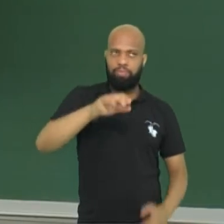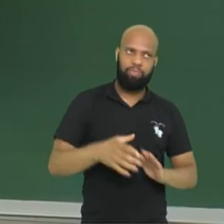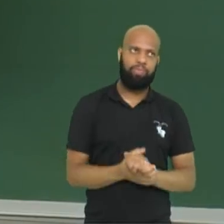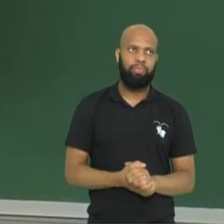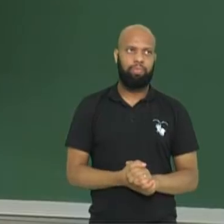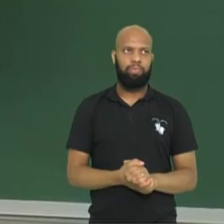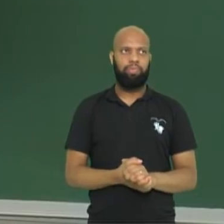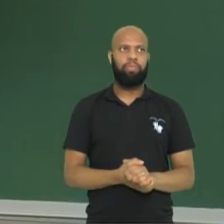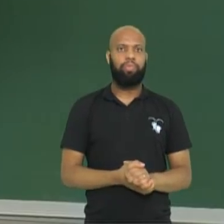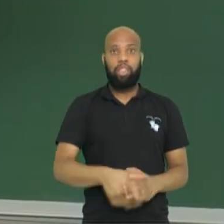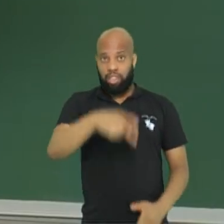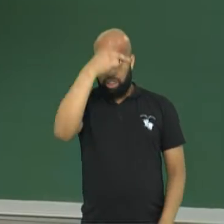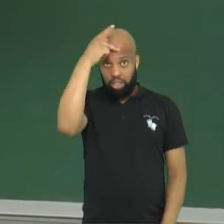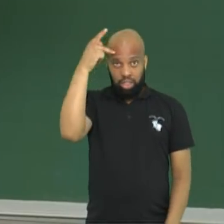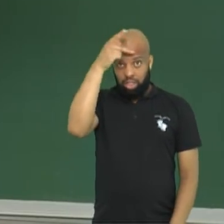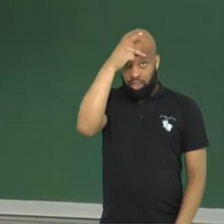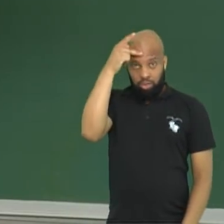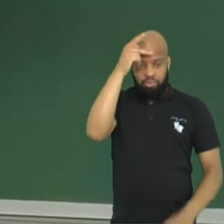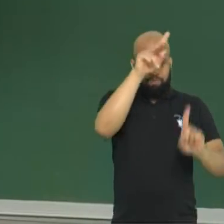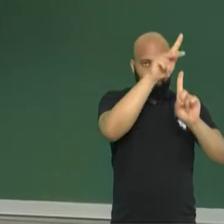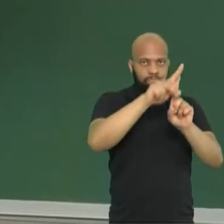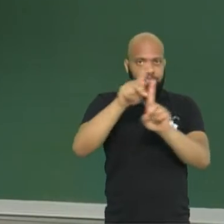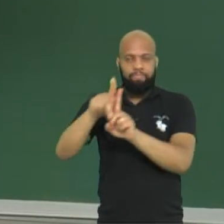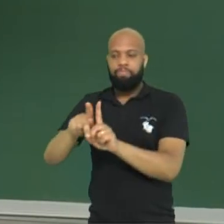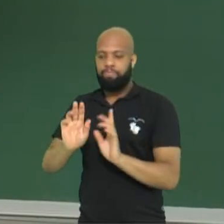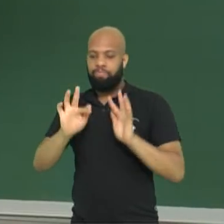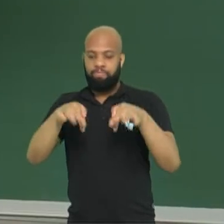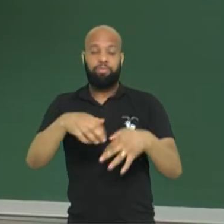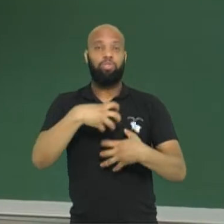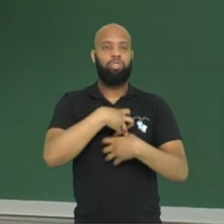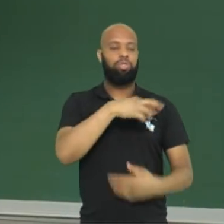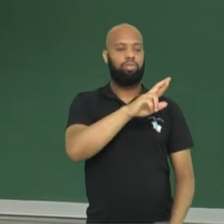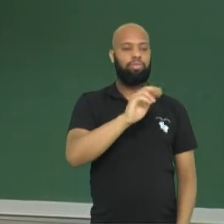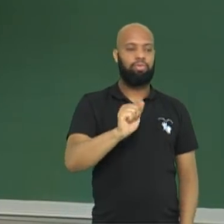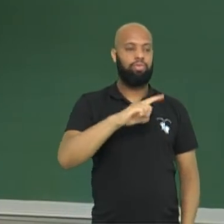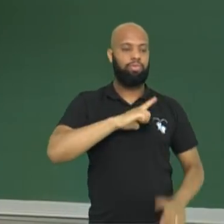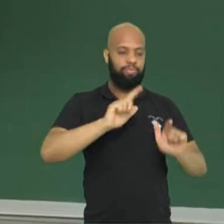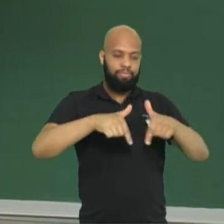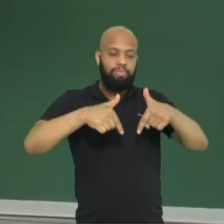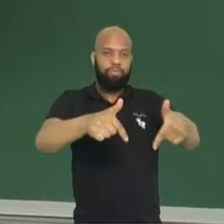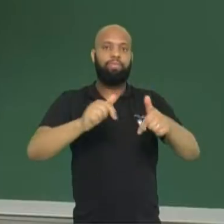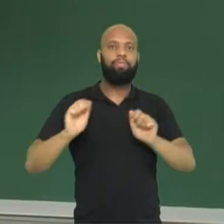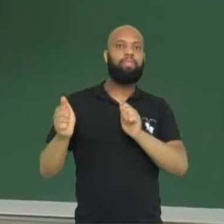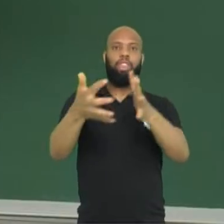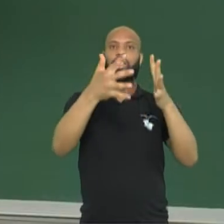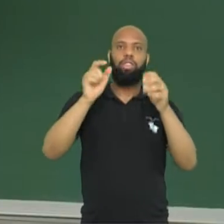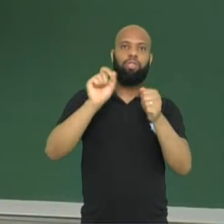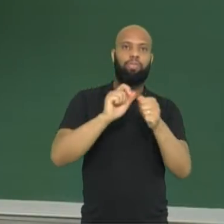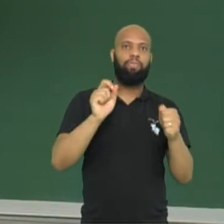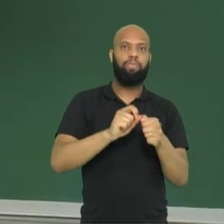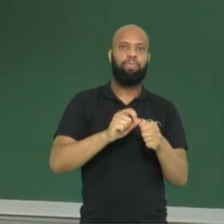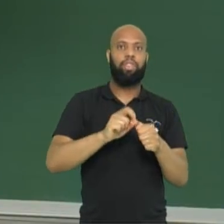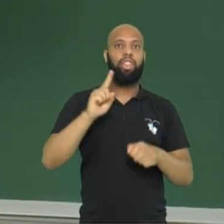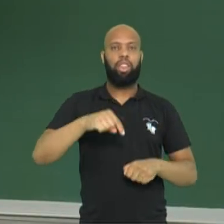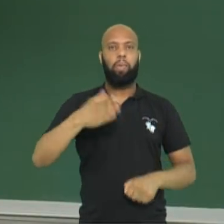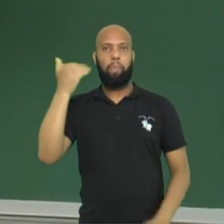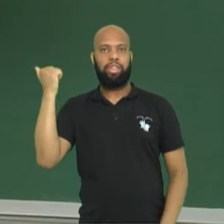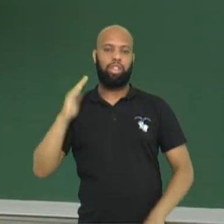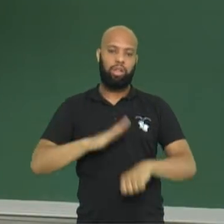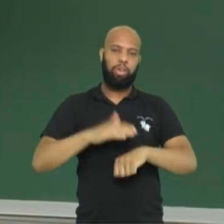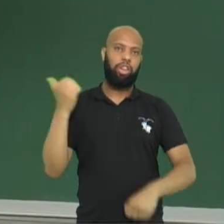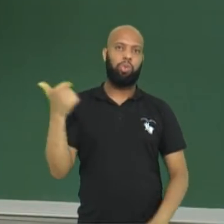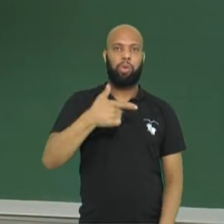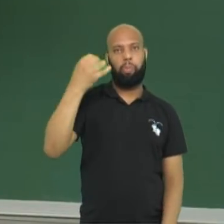O personagem, né? Então, esse final RA, então alguma ação praticada ali no pretérito mais que